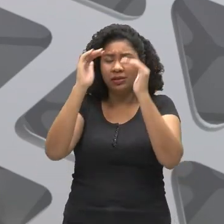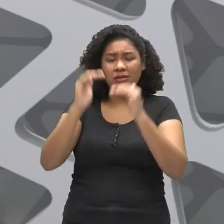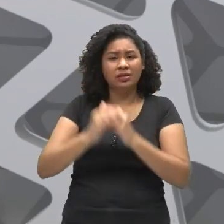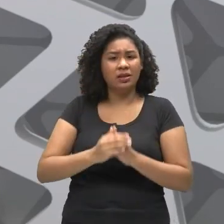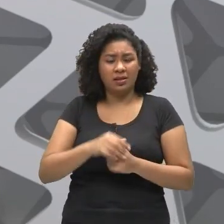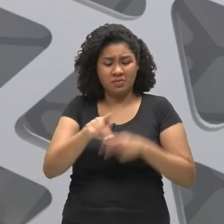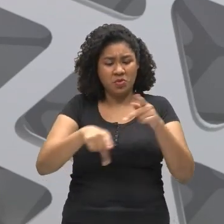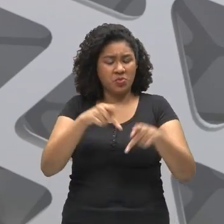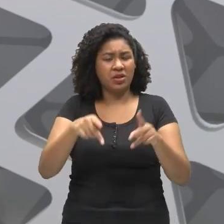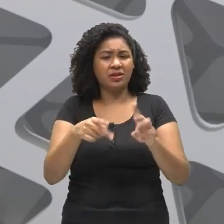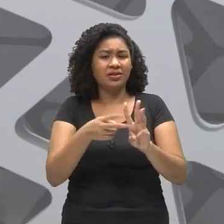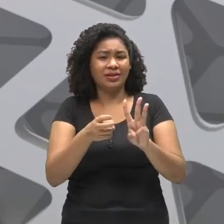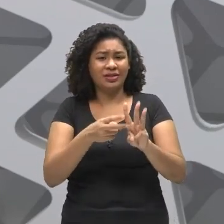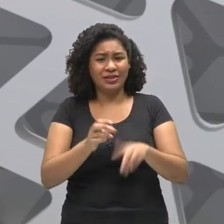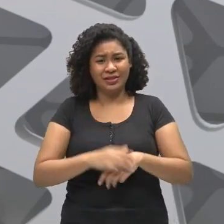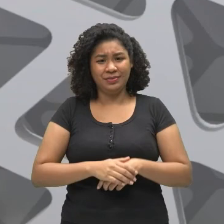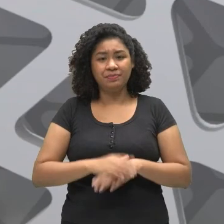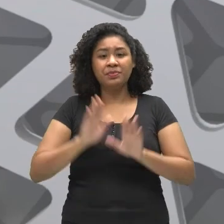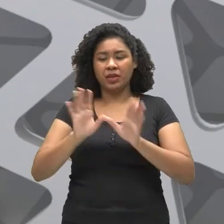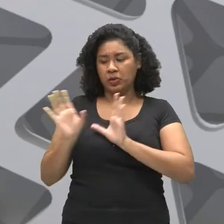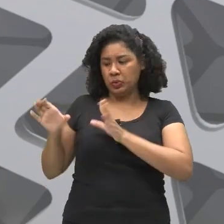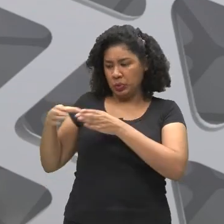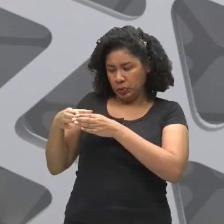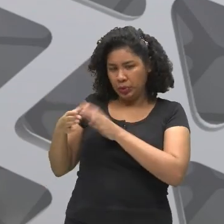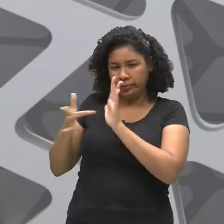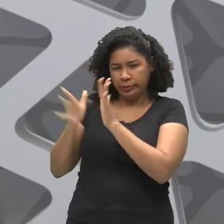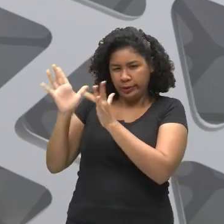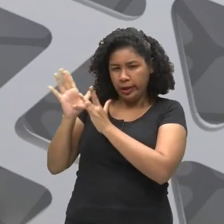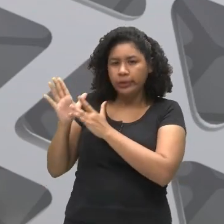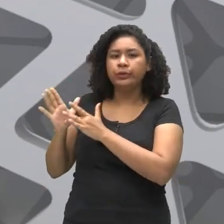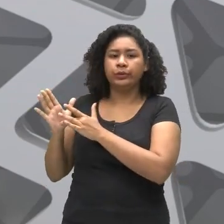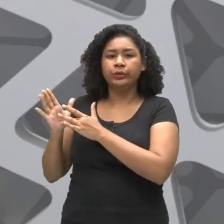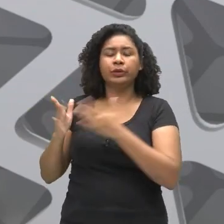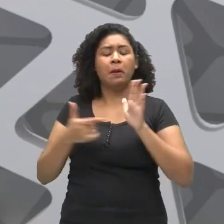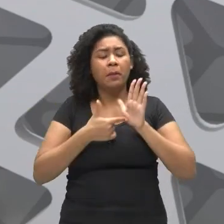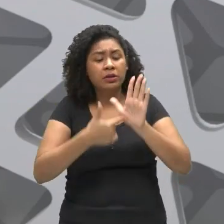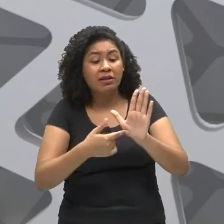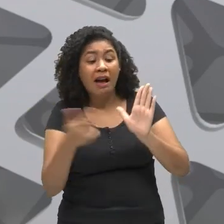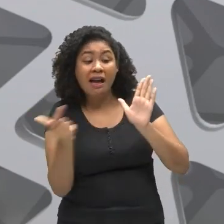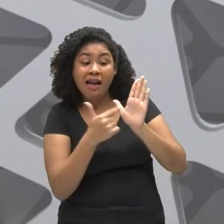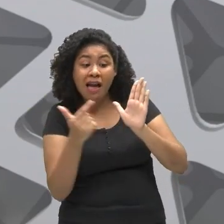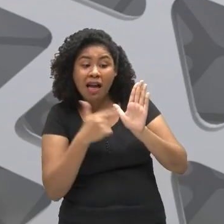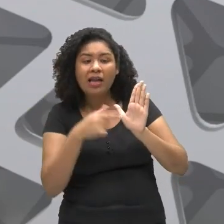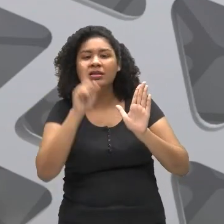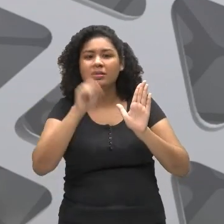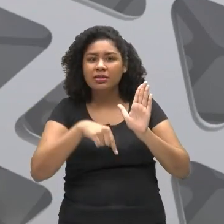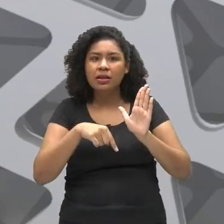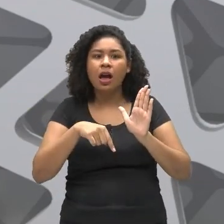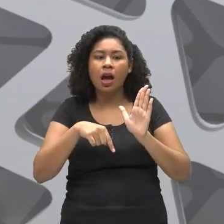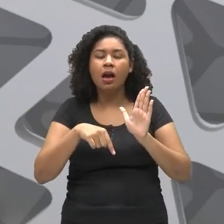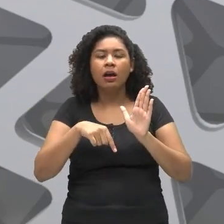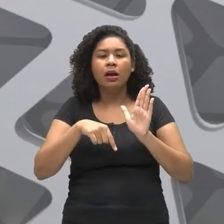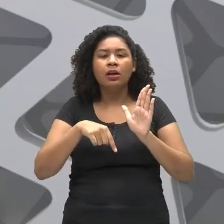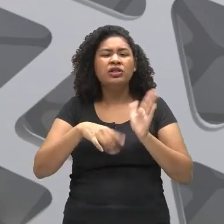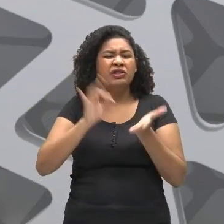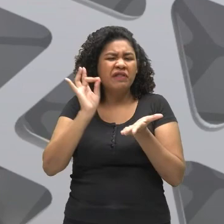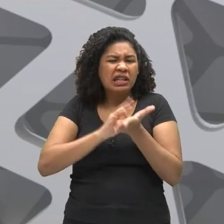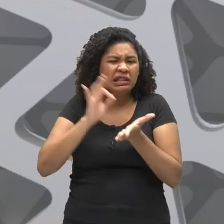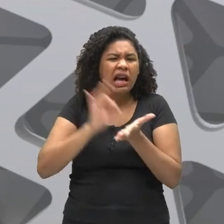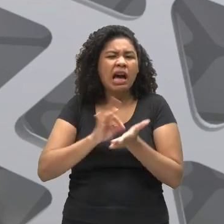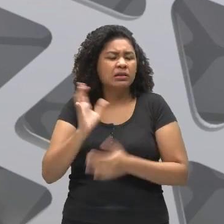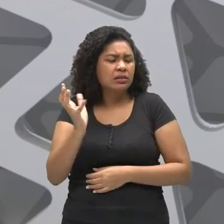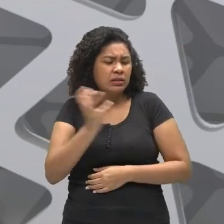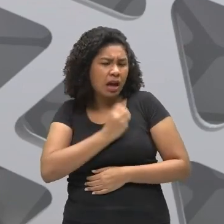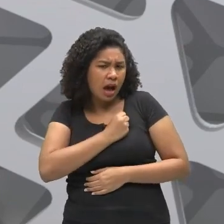quê? Porque além de fazer esse ensinamento, olha, isso aqui que é o verdadeiro Salvador, na visão católica, tá bom? Então, vocês